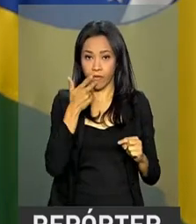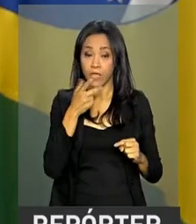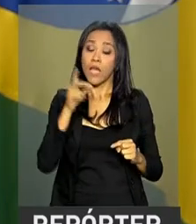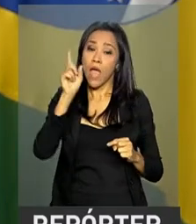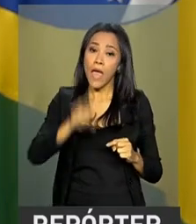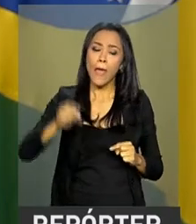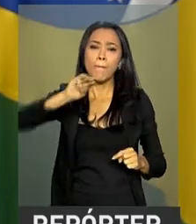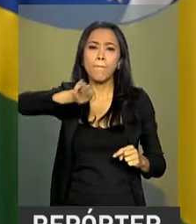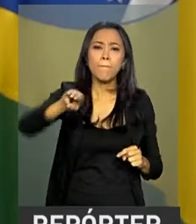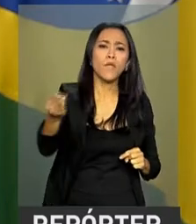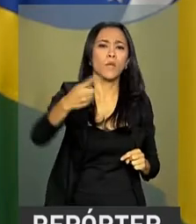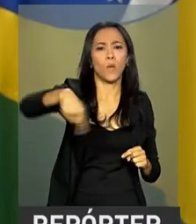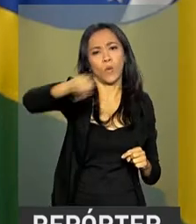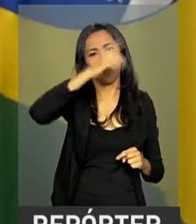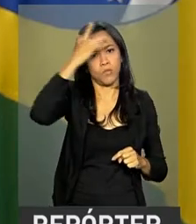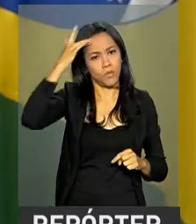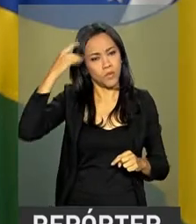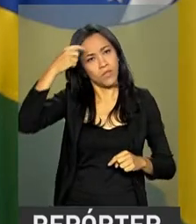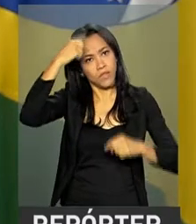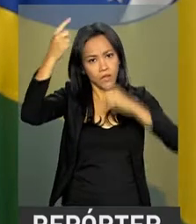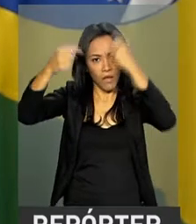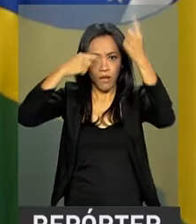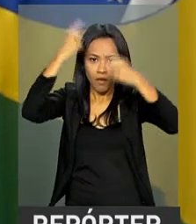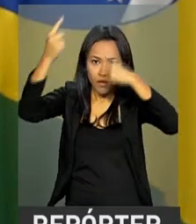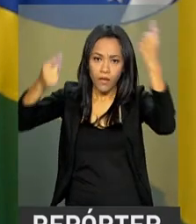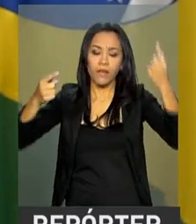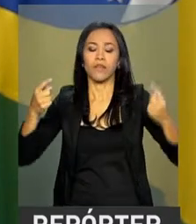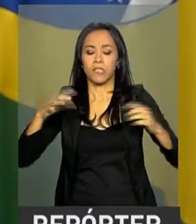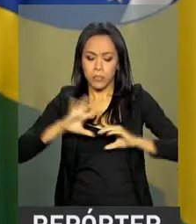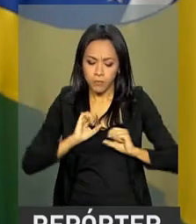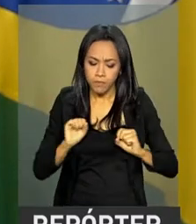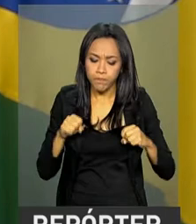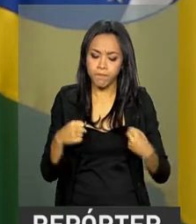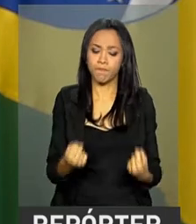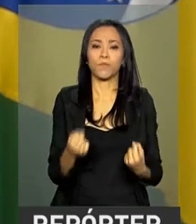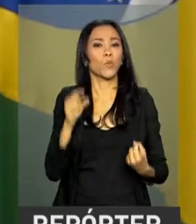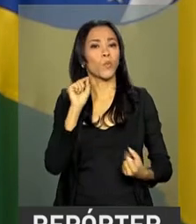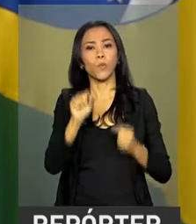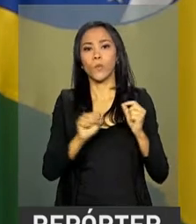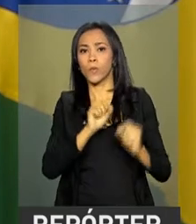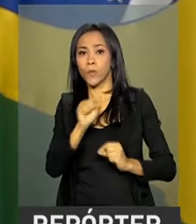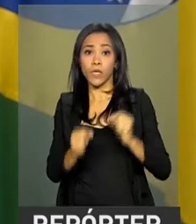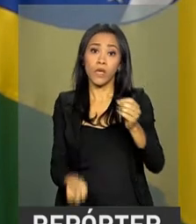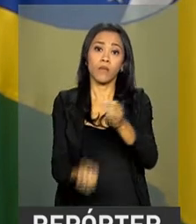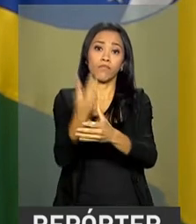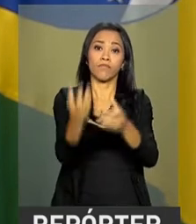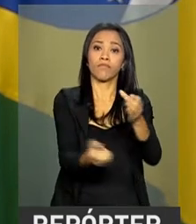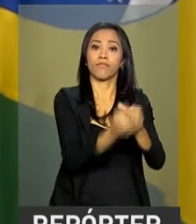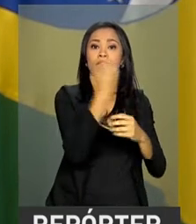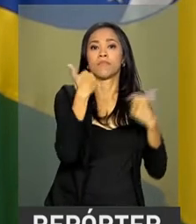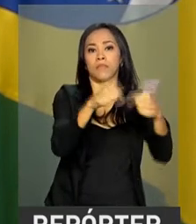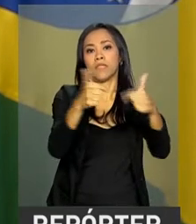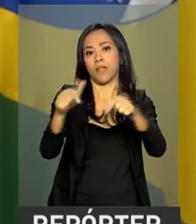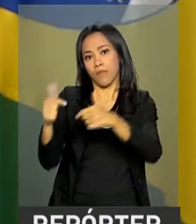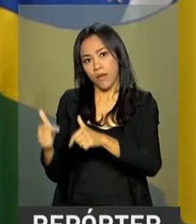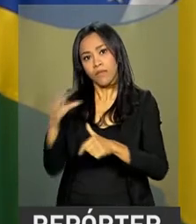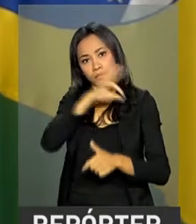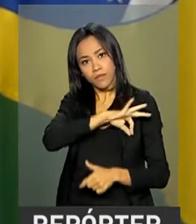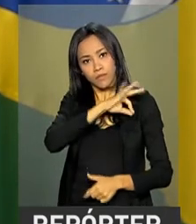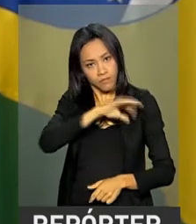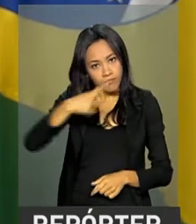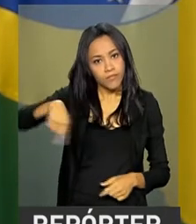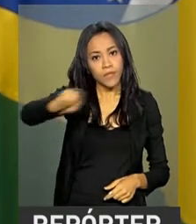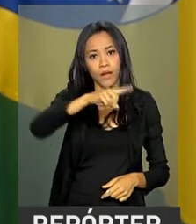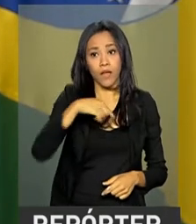os seus recursos à sua criatividade a sua energia a geração de emprego e renda não é que nós temos que